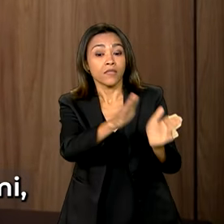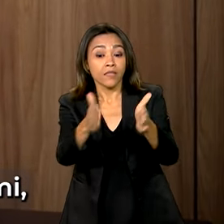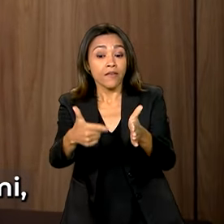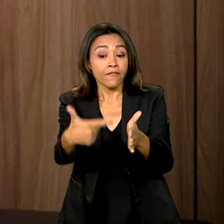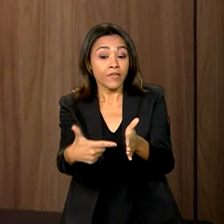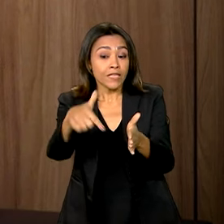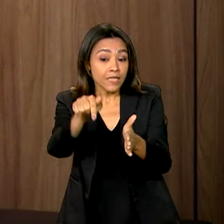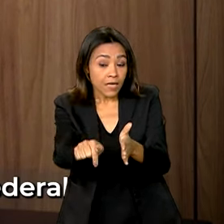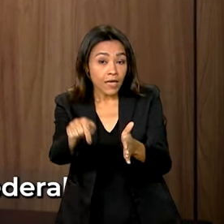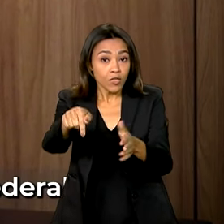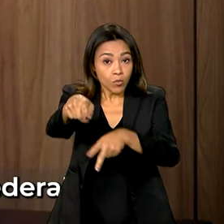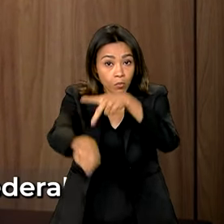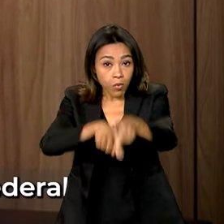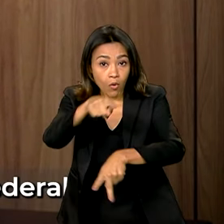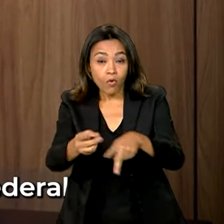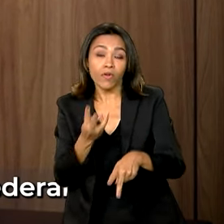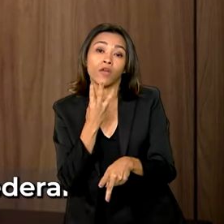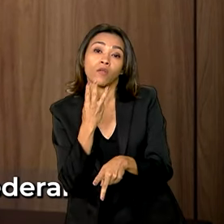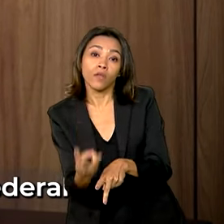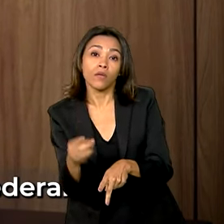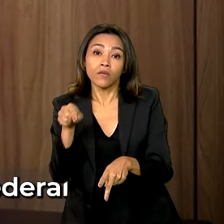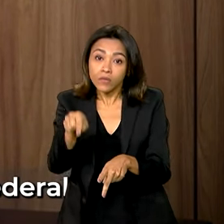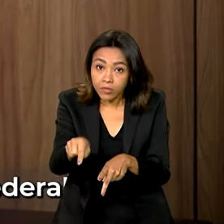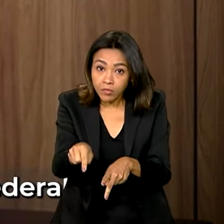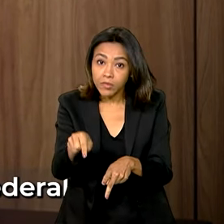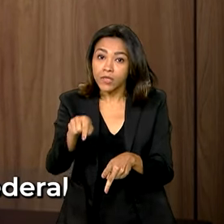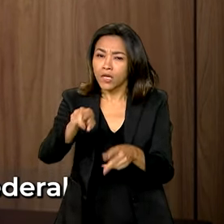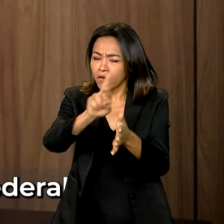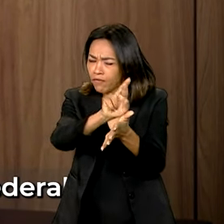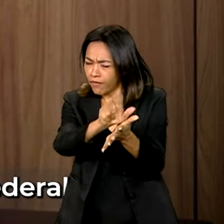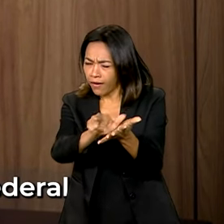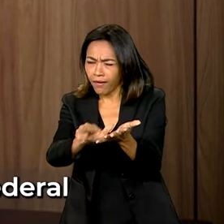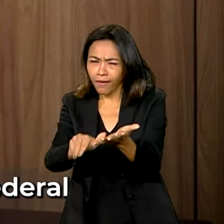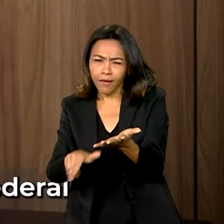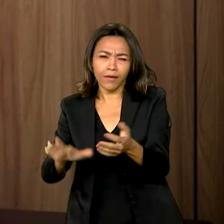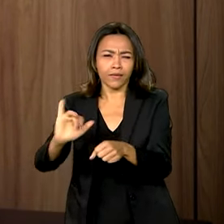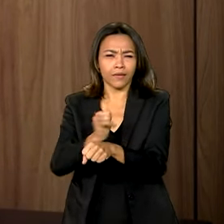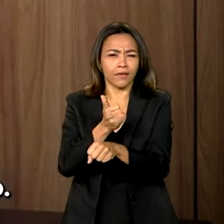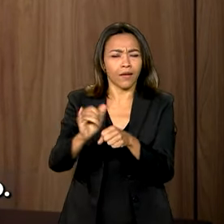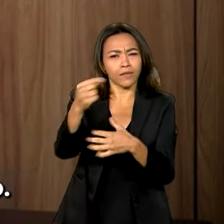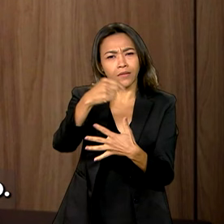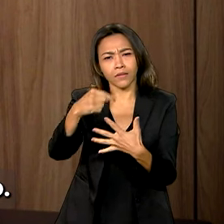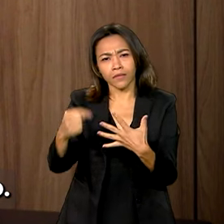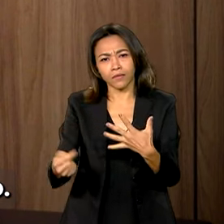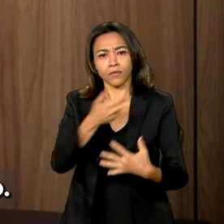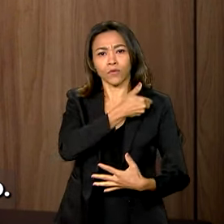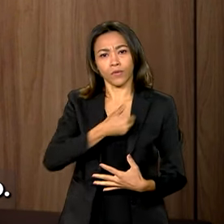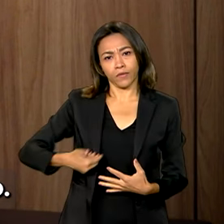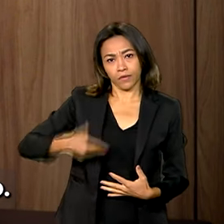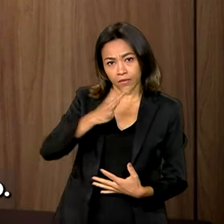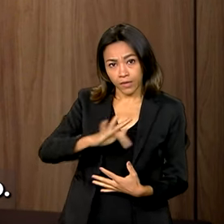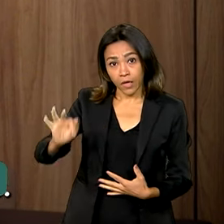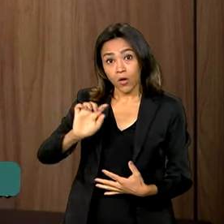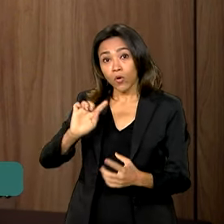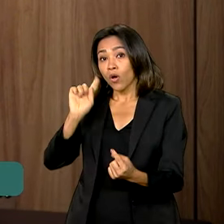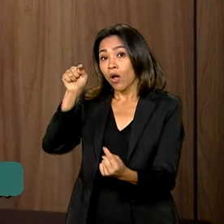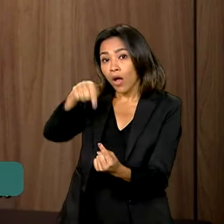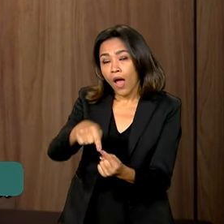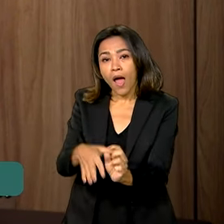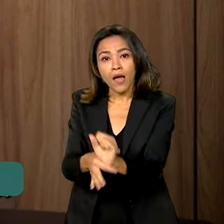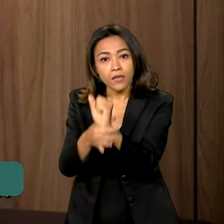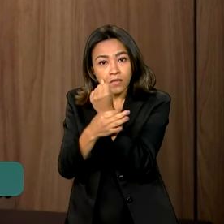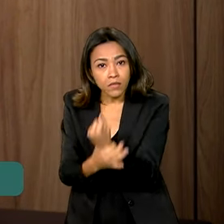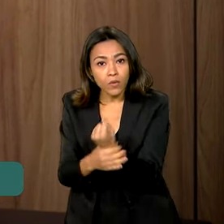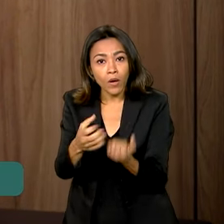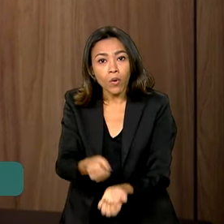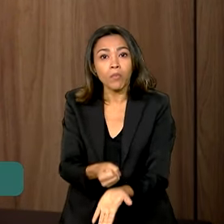território Yanomami, reforçando o conjunto de ações do governo federal para garantir a assistência